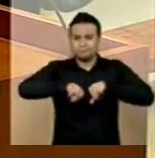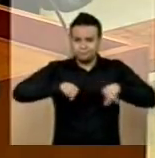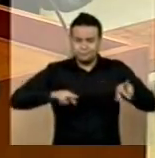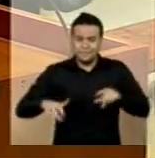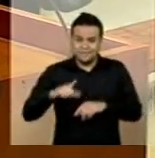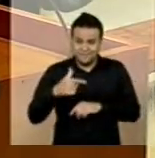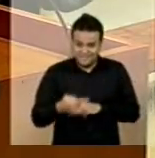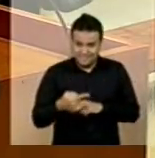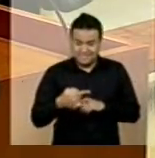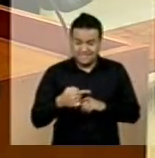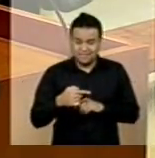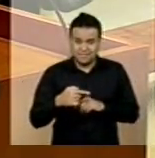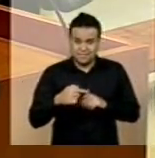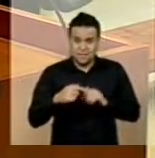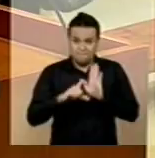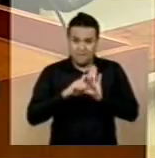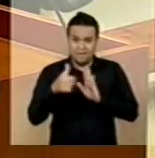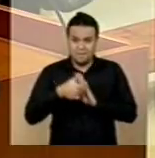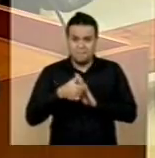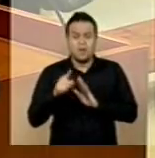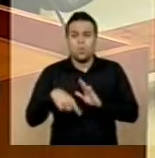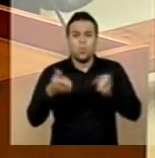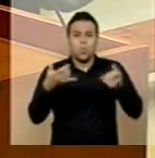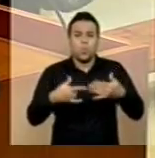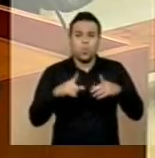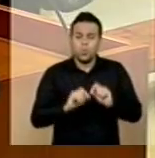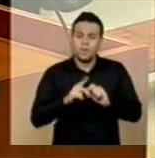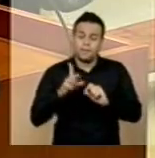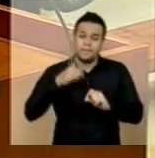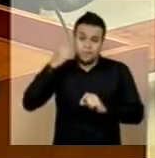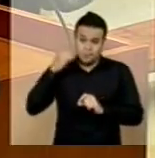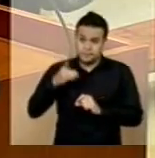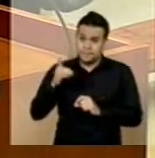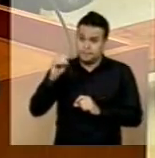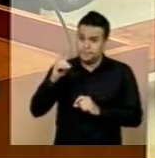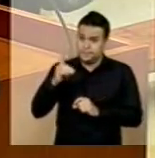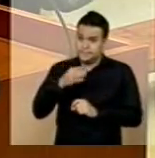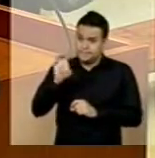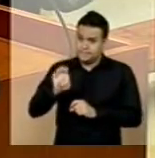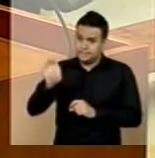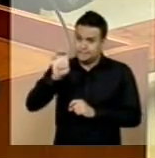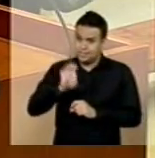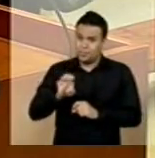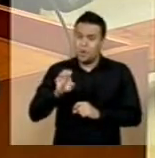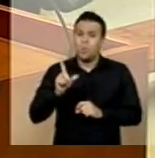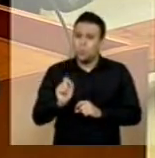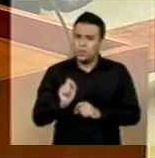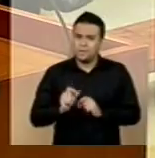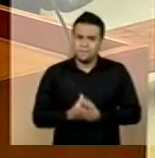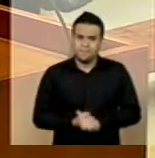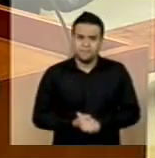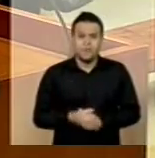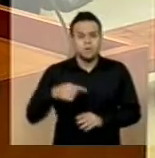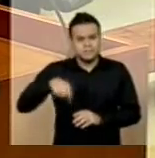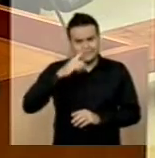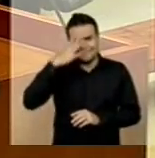verdade, ele condensa o estatuto do deputado estadual naquele seu dispositivo. Nós temos que